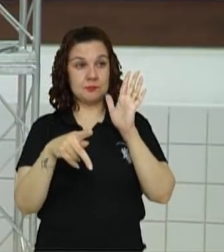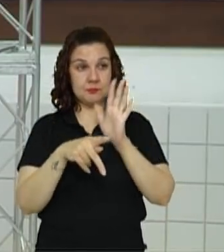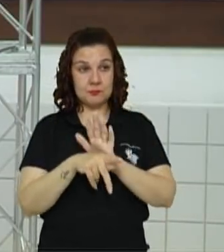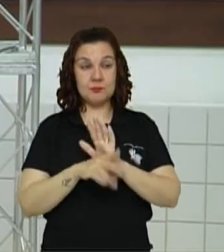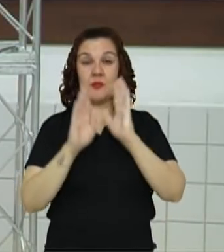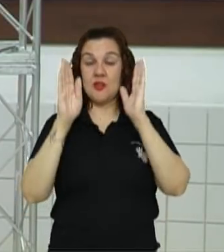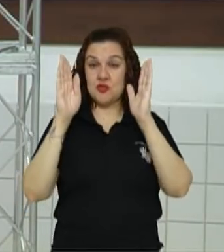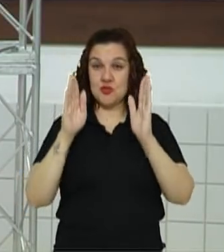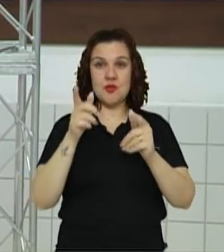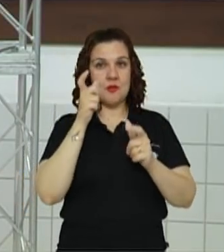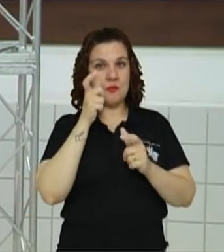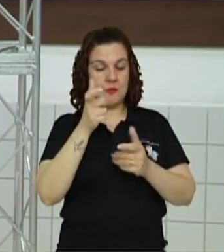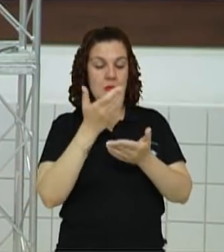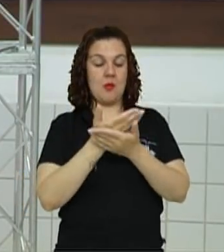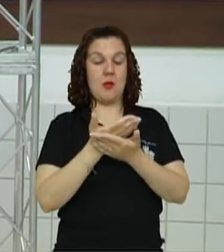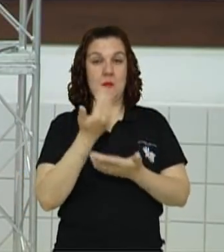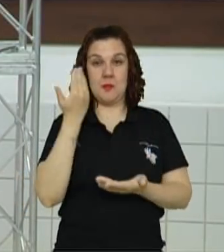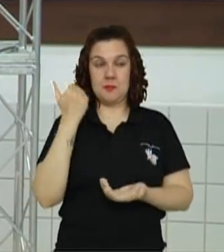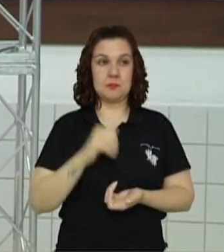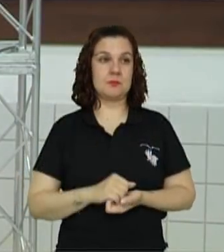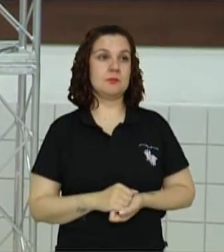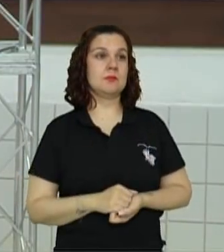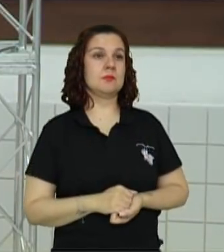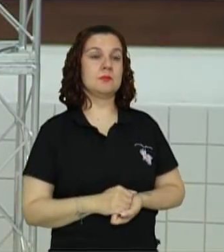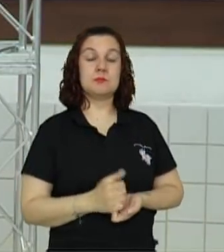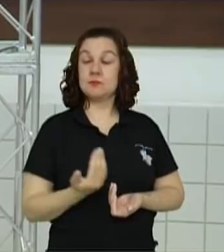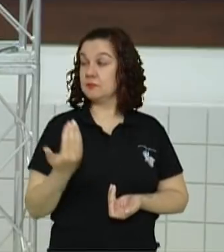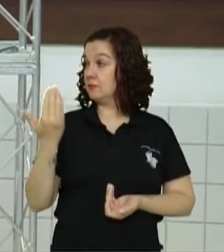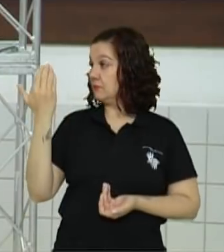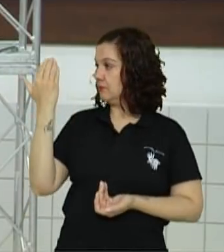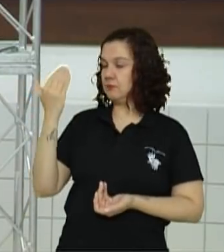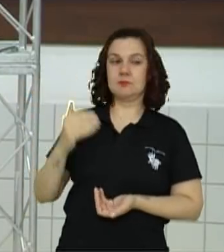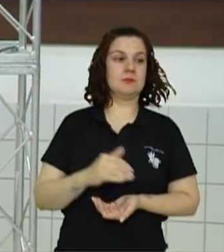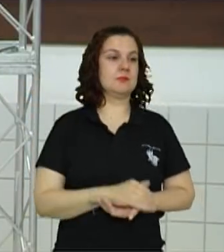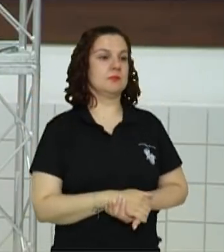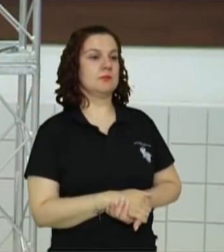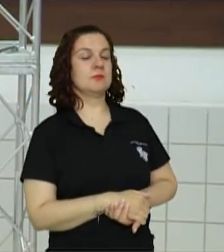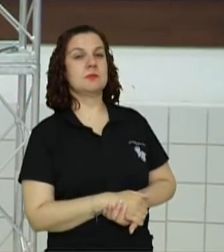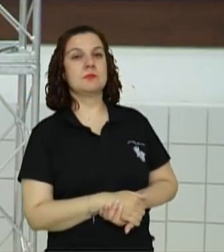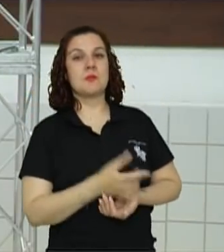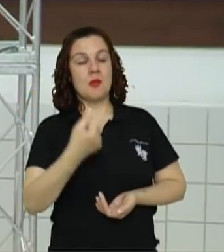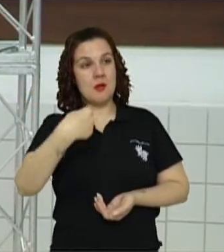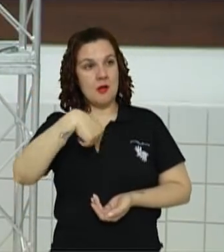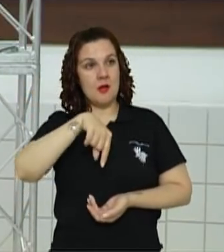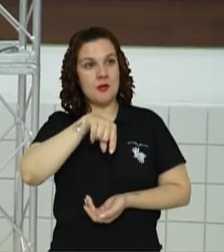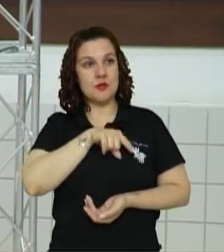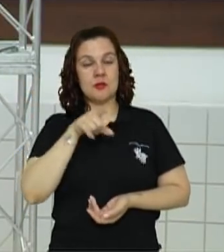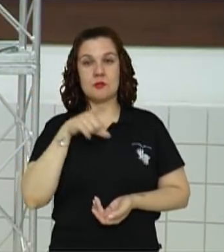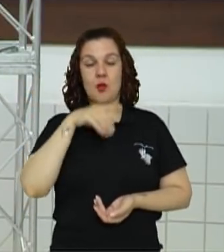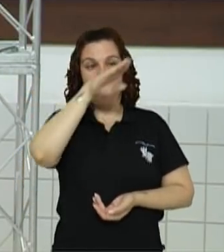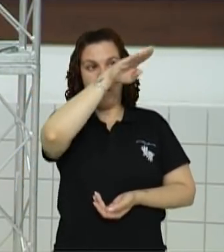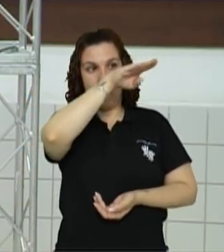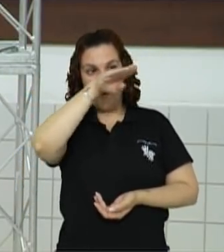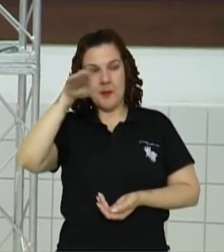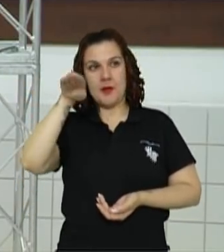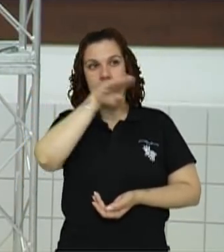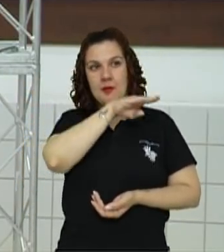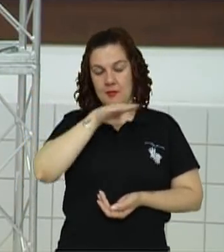que nós vimos na aula anterior. Então, aqui nós temos retas paralelas,